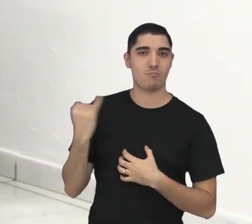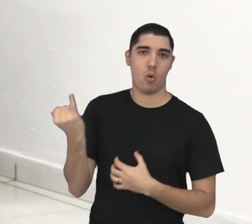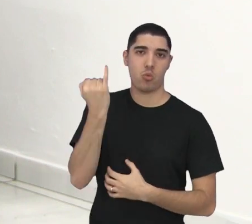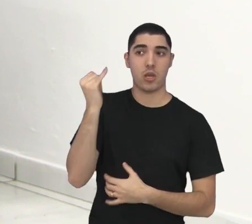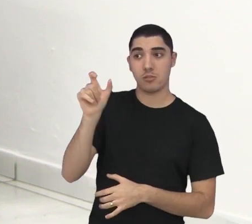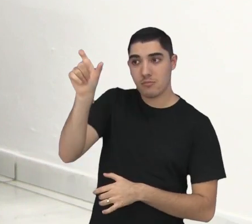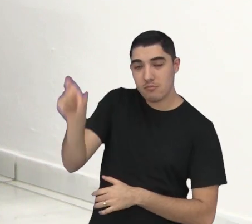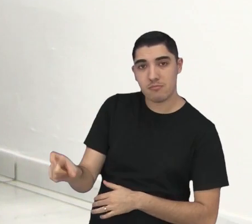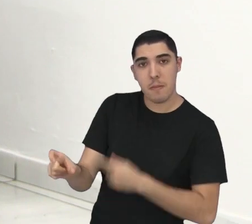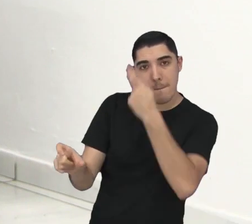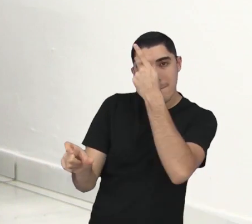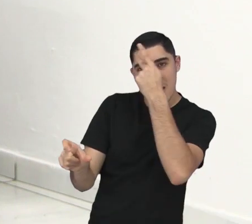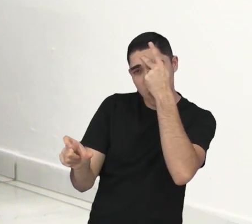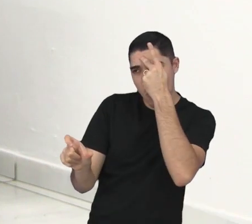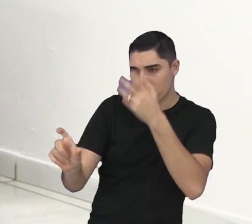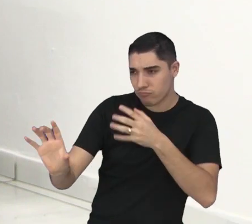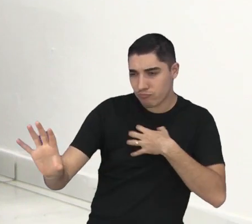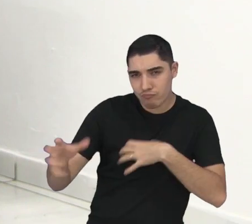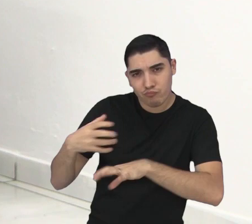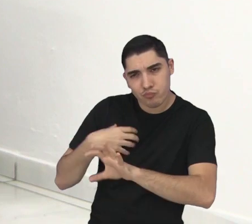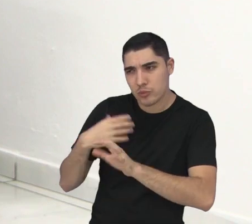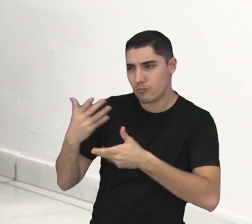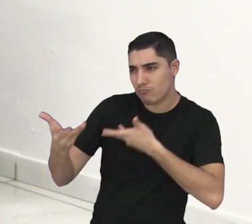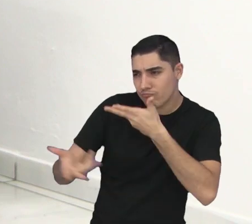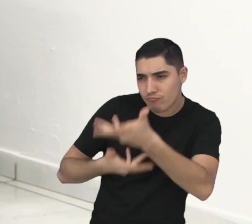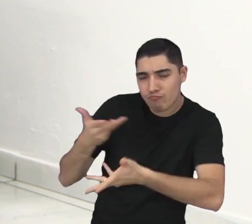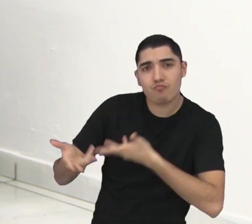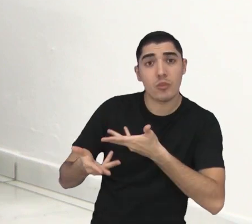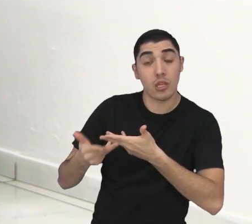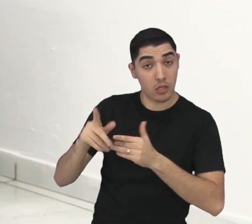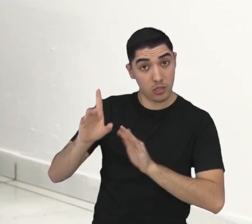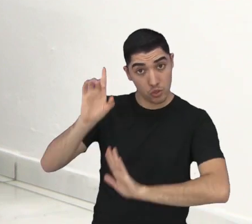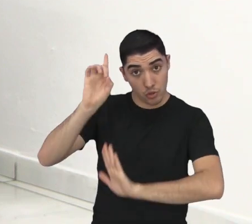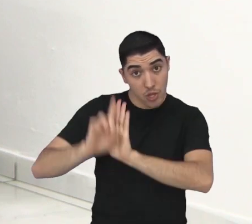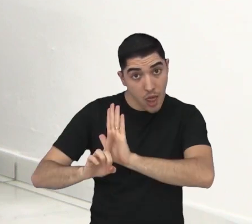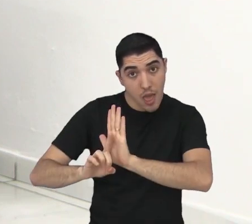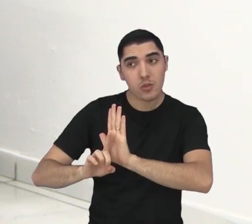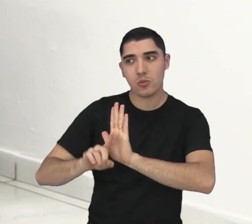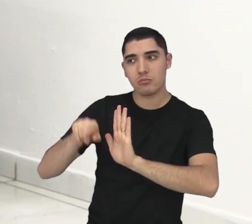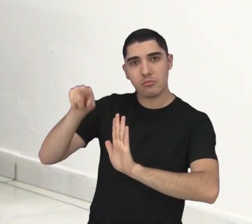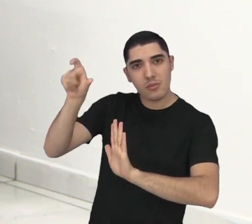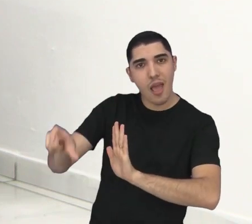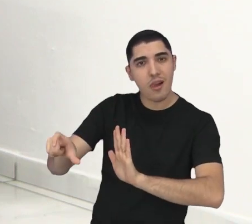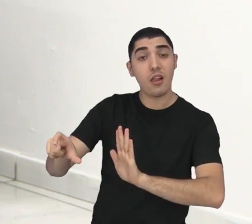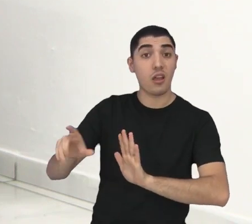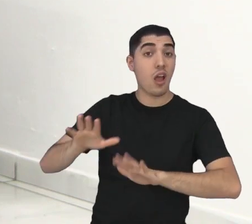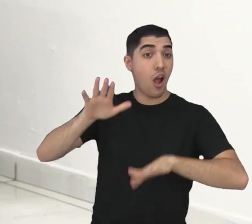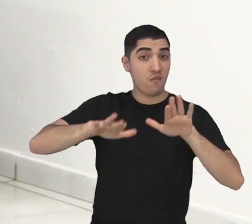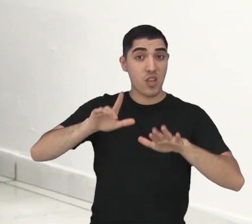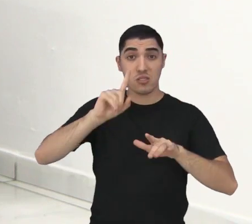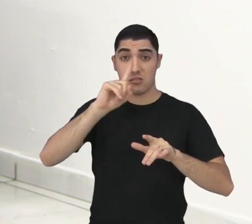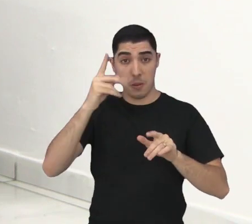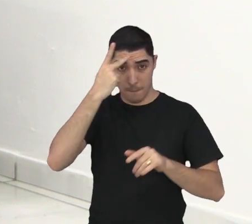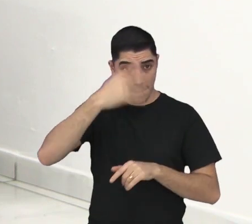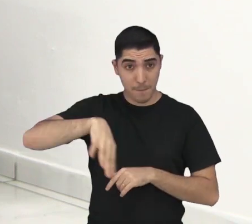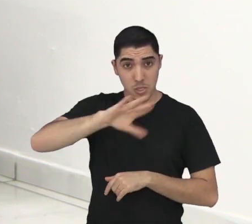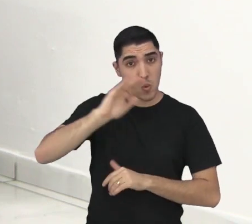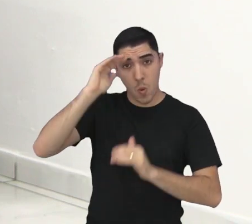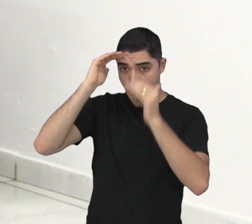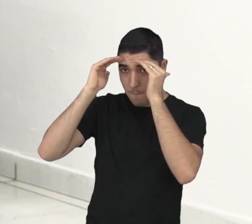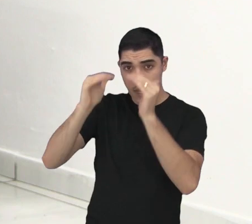Ele trabalhar com a pessoa e também trabalha com direitos. Direitos que muitas vezes são